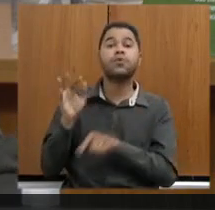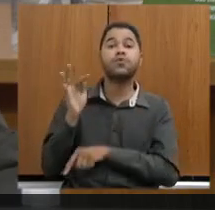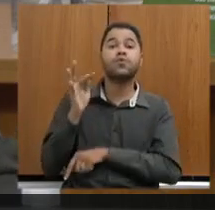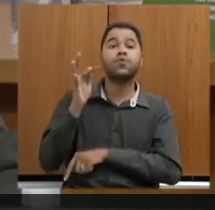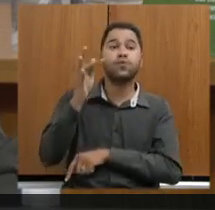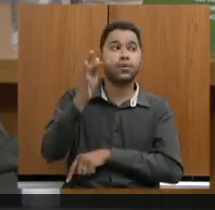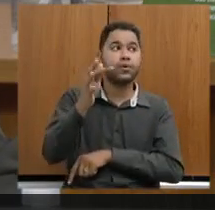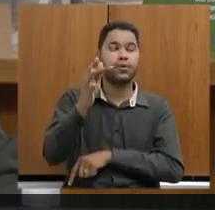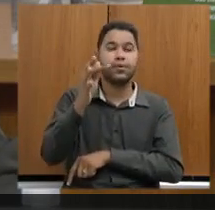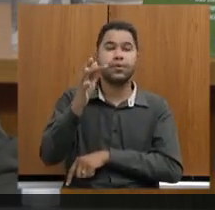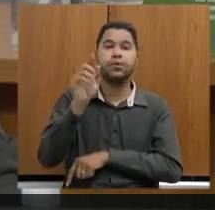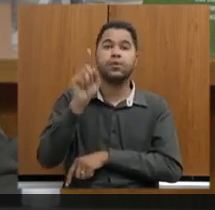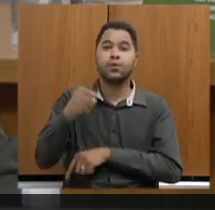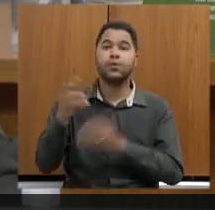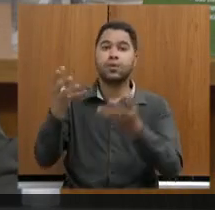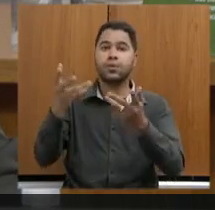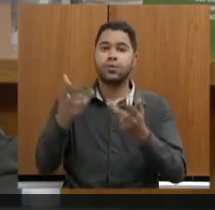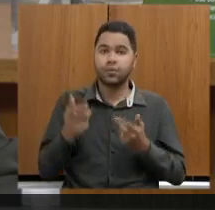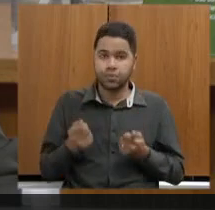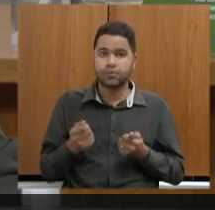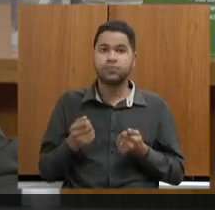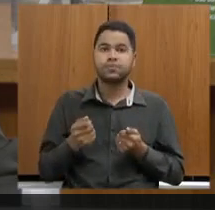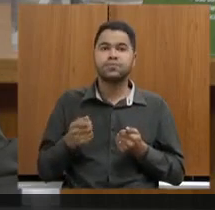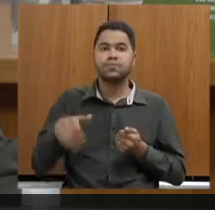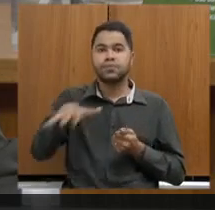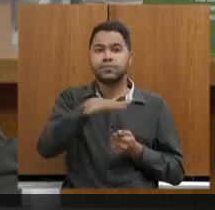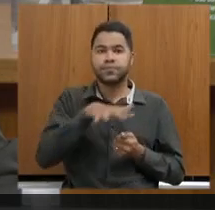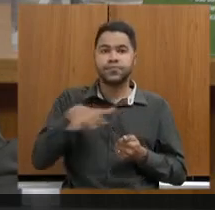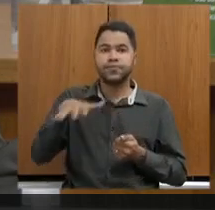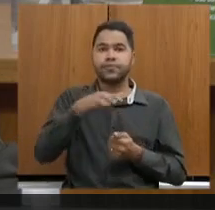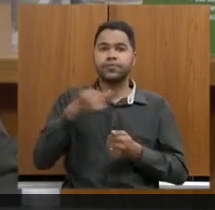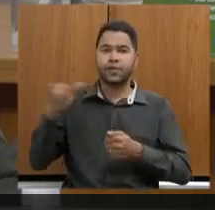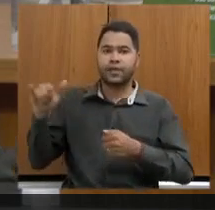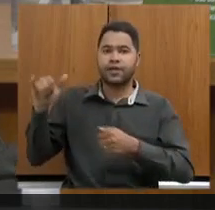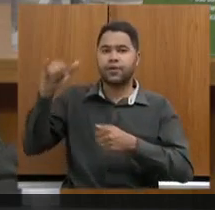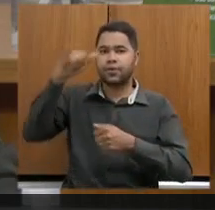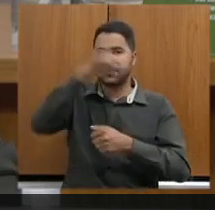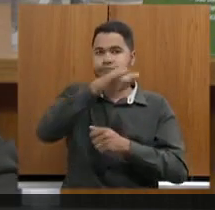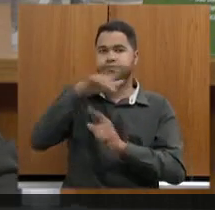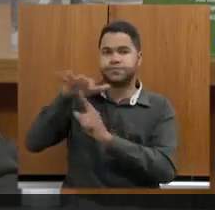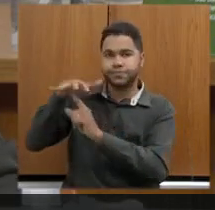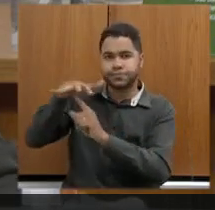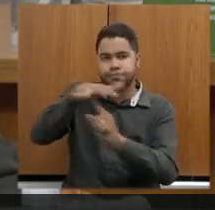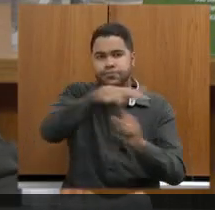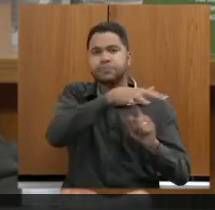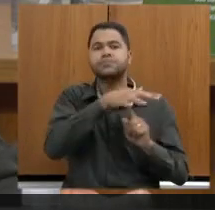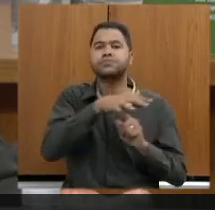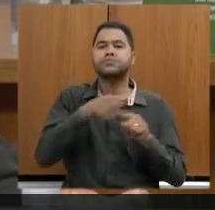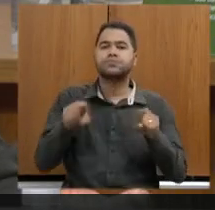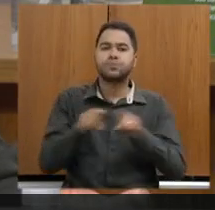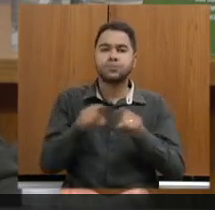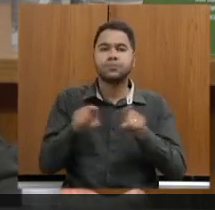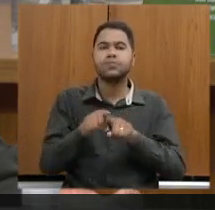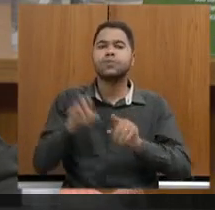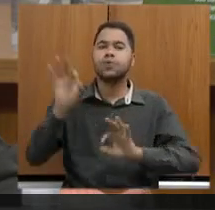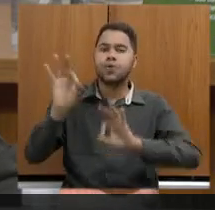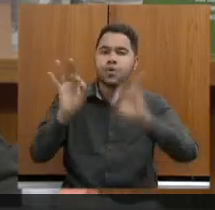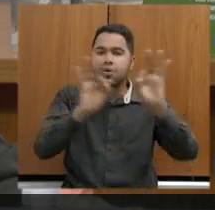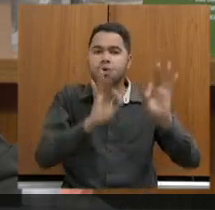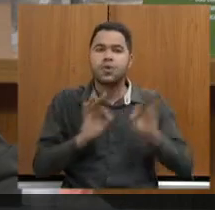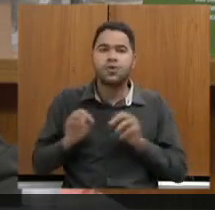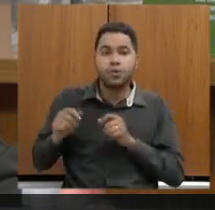com o atendimento com uma base aérea no leste do Estado também ele faz um